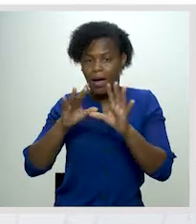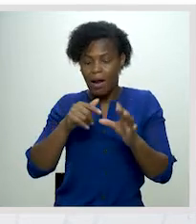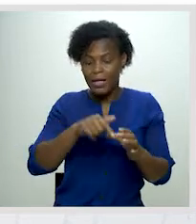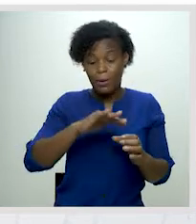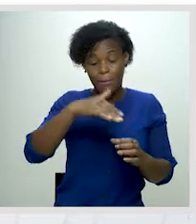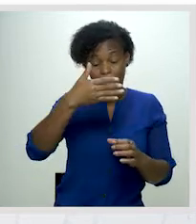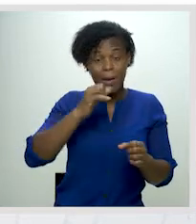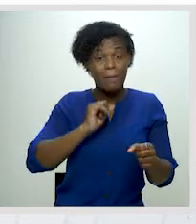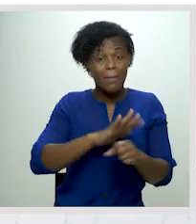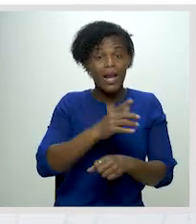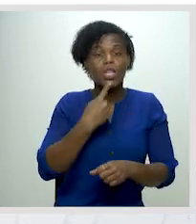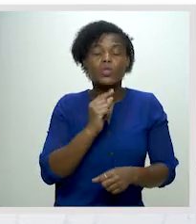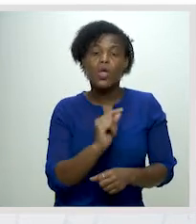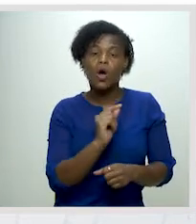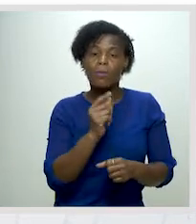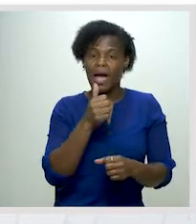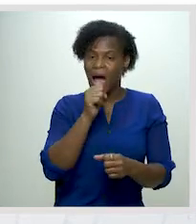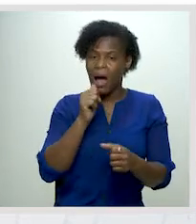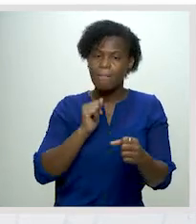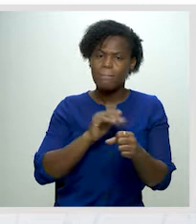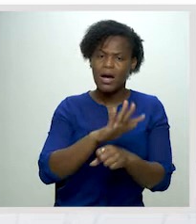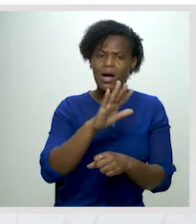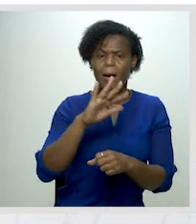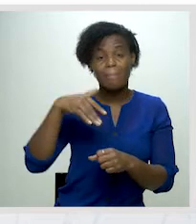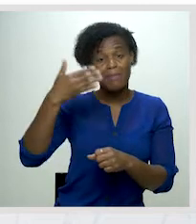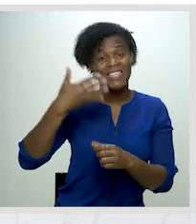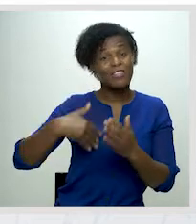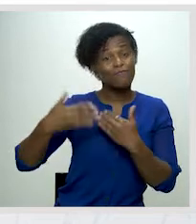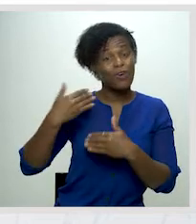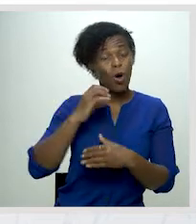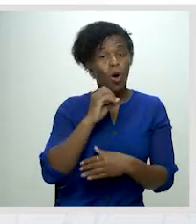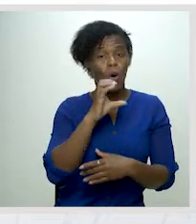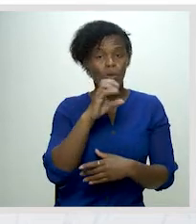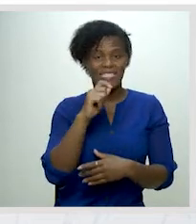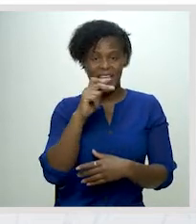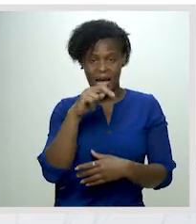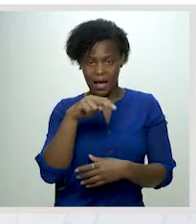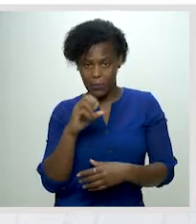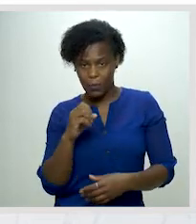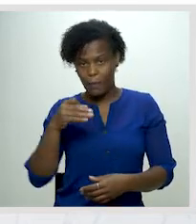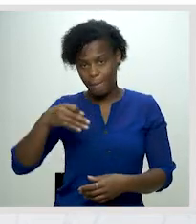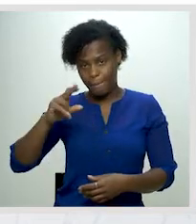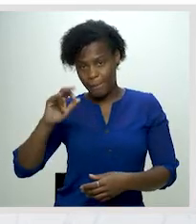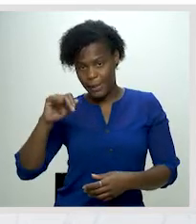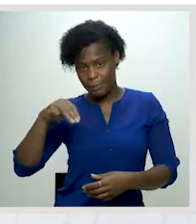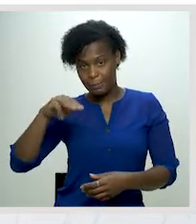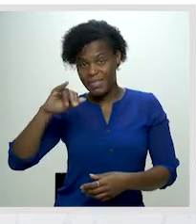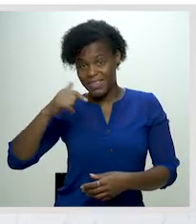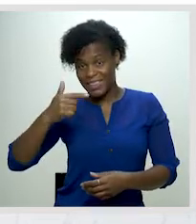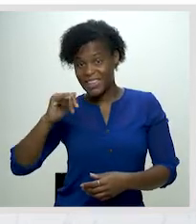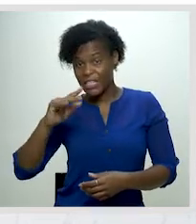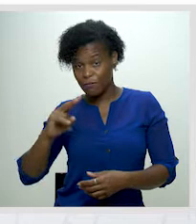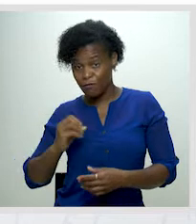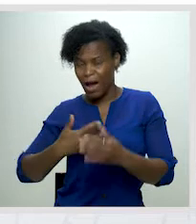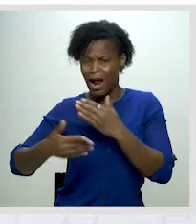obviamente, esses primeiros mares, que nós os chamamos de oceano primitivo. Na altura, esses primeiros mares